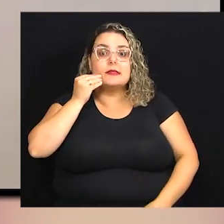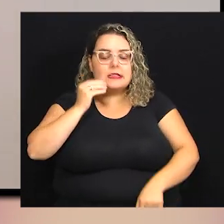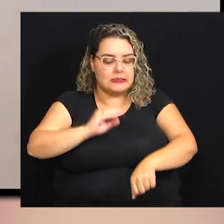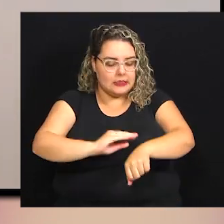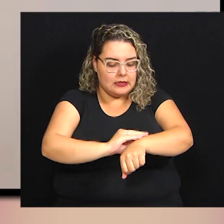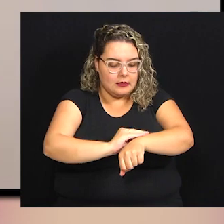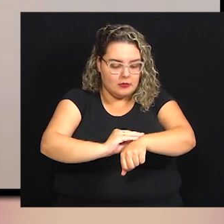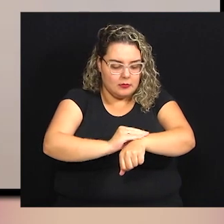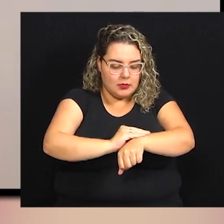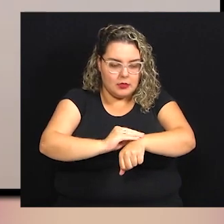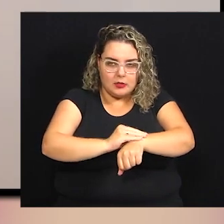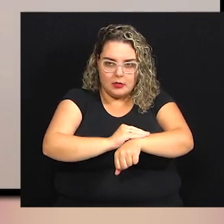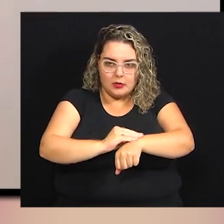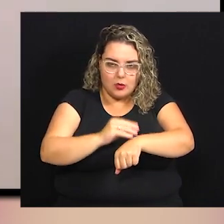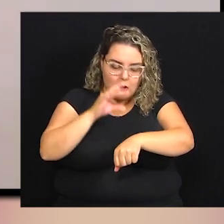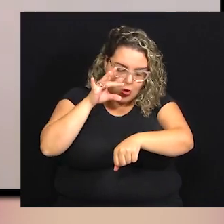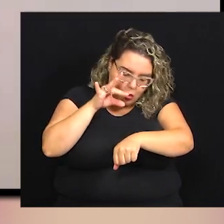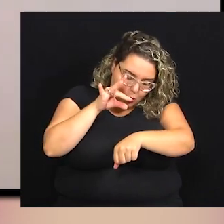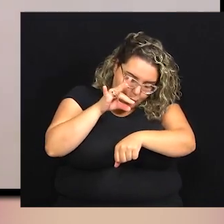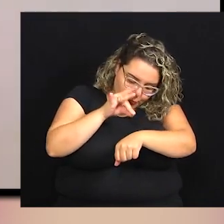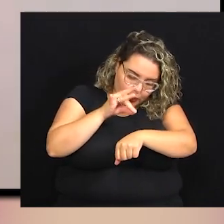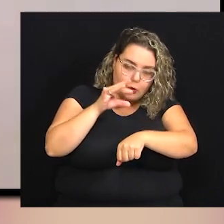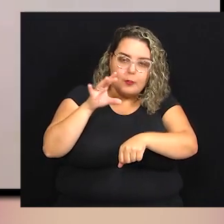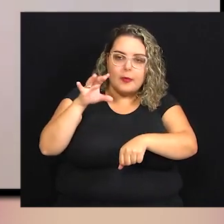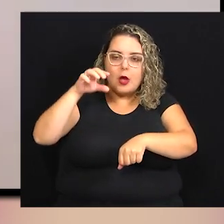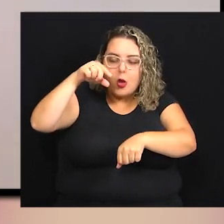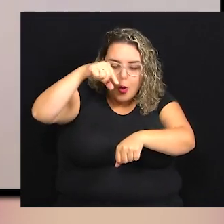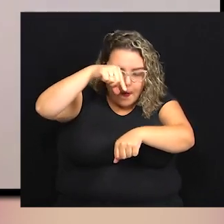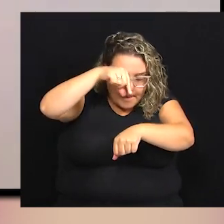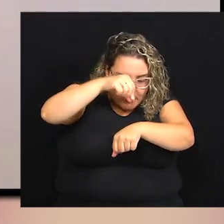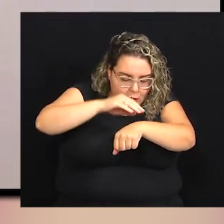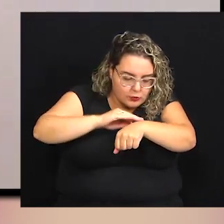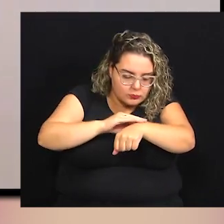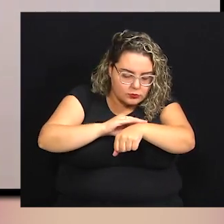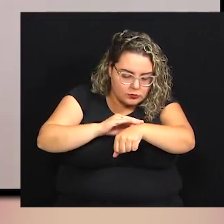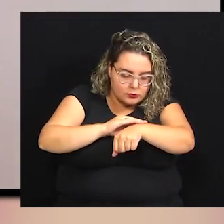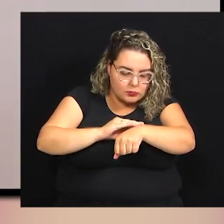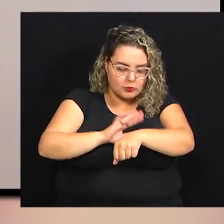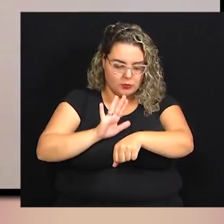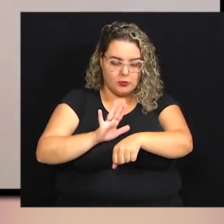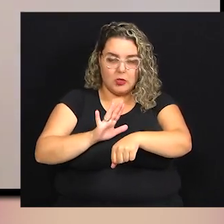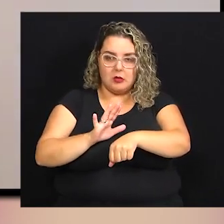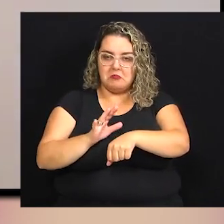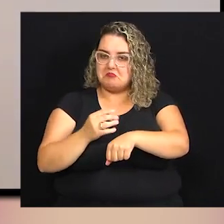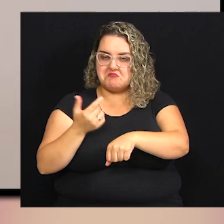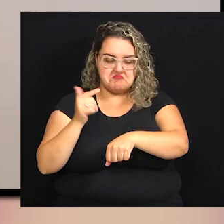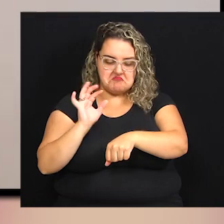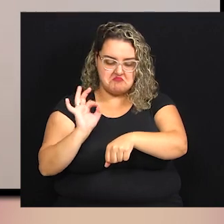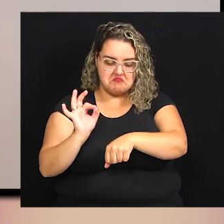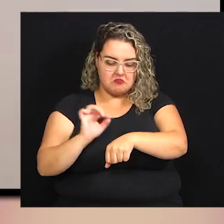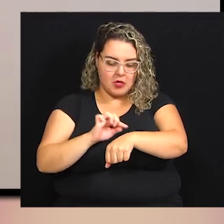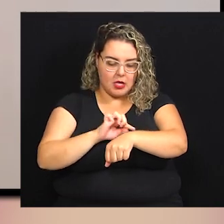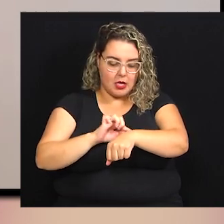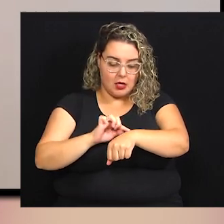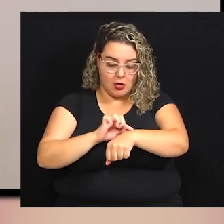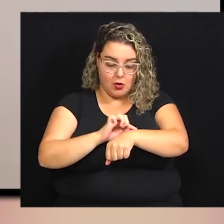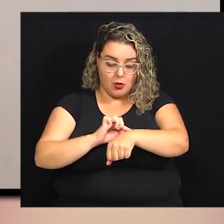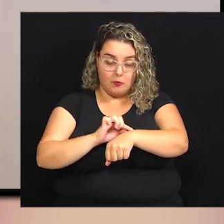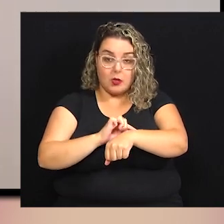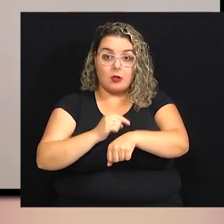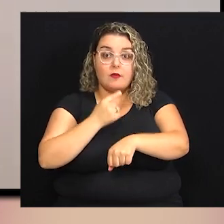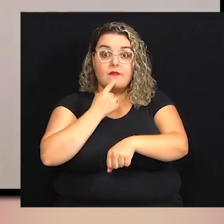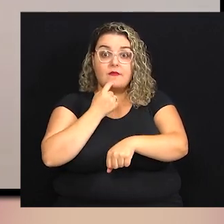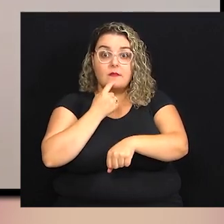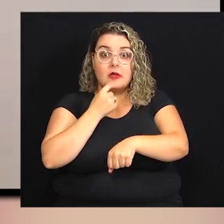primeiro na pele, ela colocar uma gota de própolis na pele, deixar por um tempo, se ficar vermelho